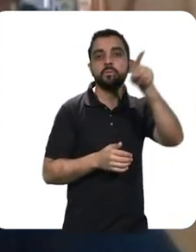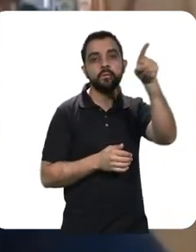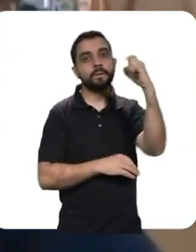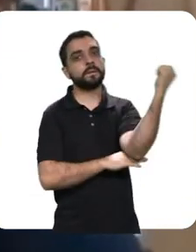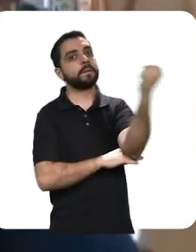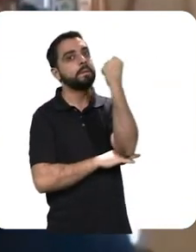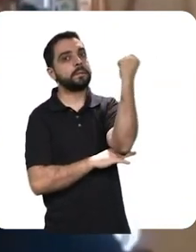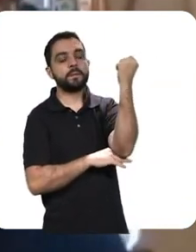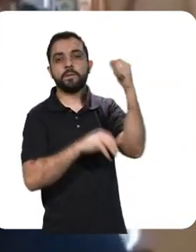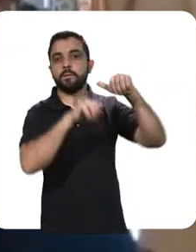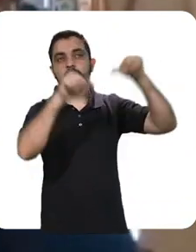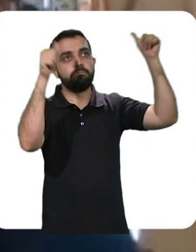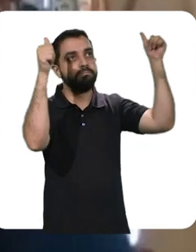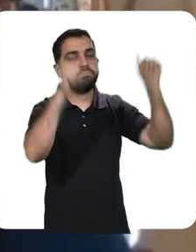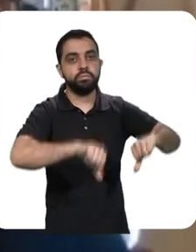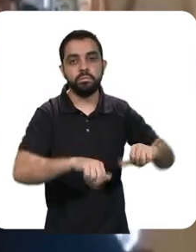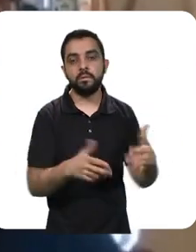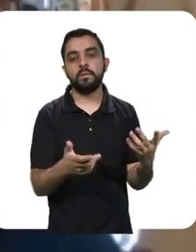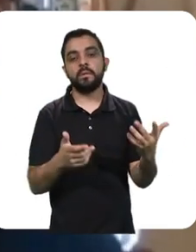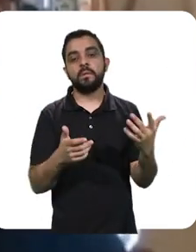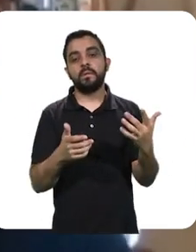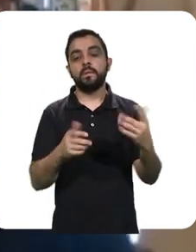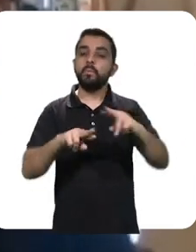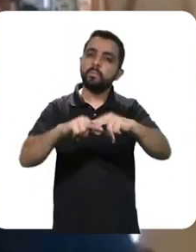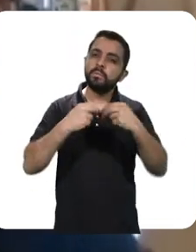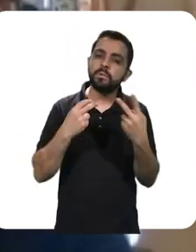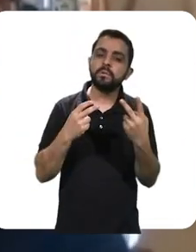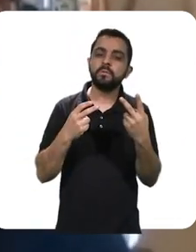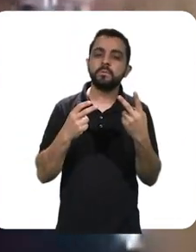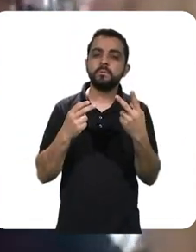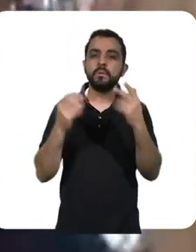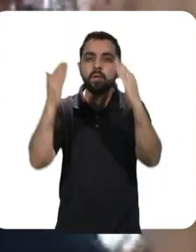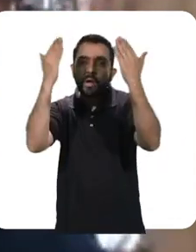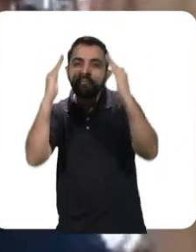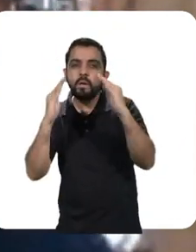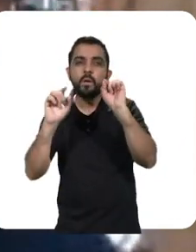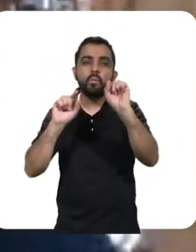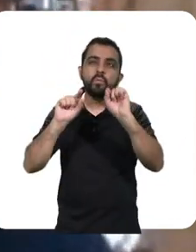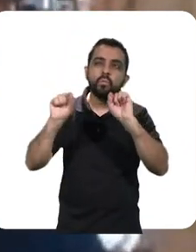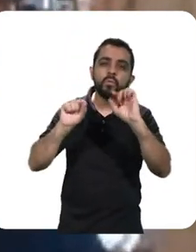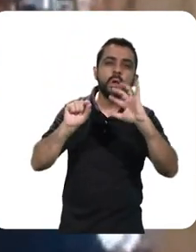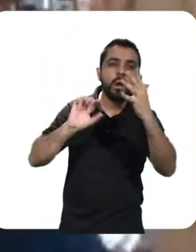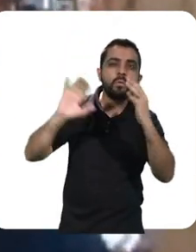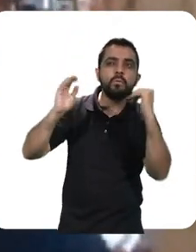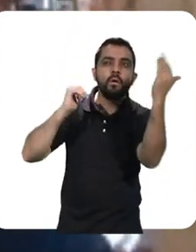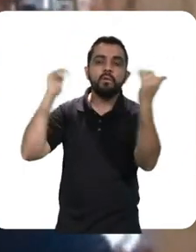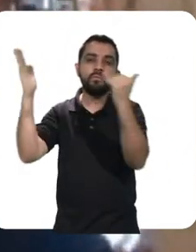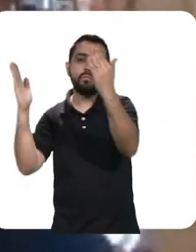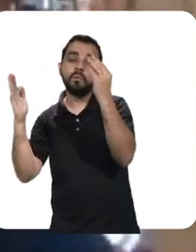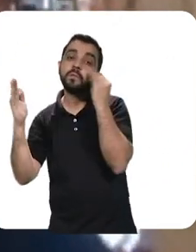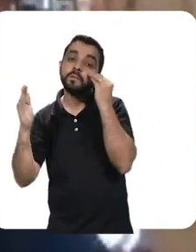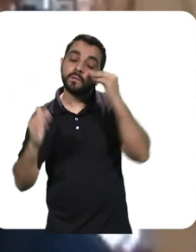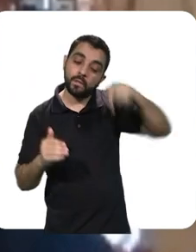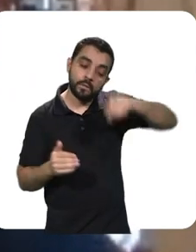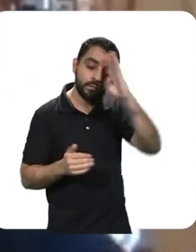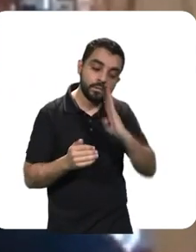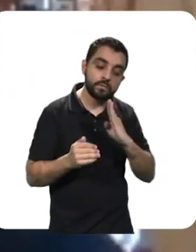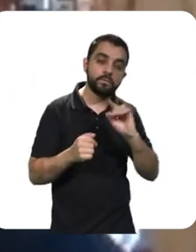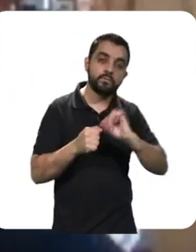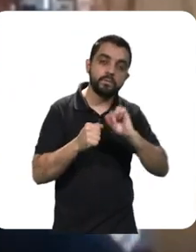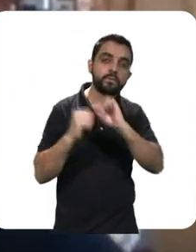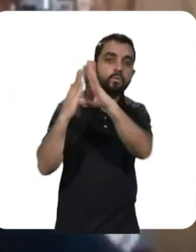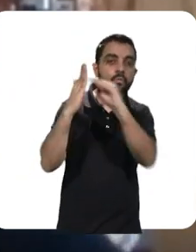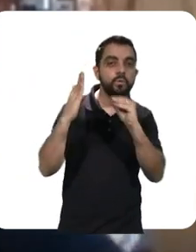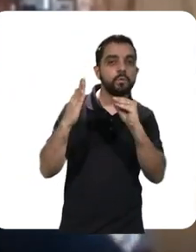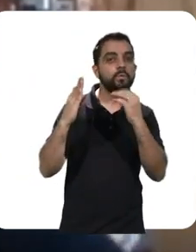Unidos numa situação caótica em alguns lugares. Então, é uma questão de avaliar o que está acontecendo e tentar reproduzir a melhor fórmula no